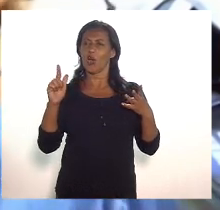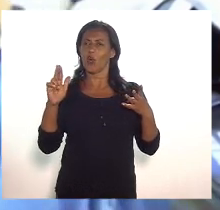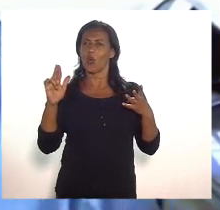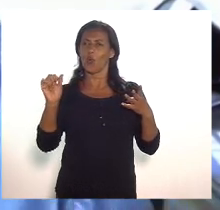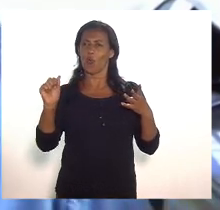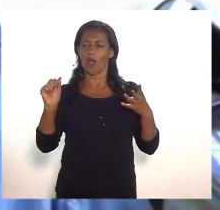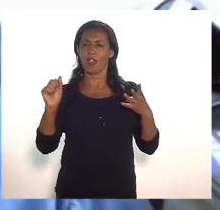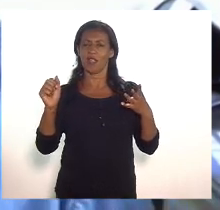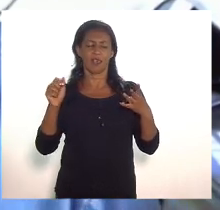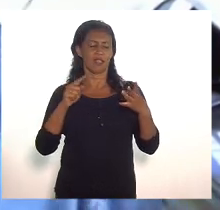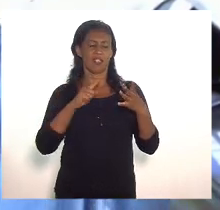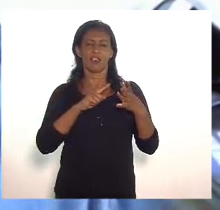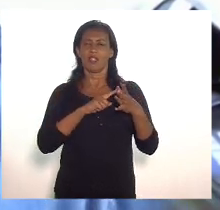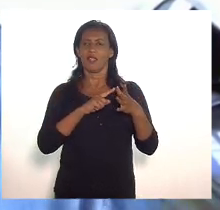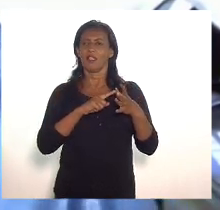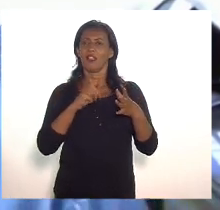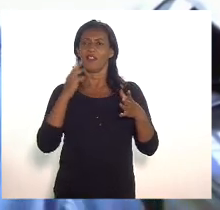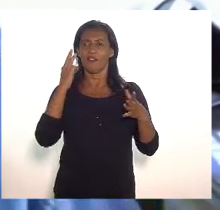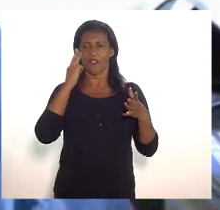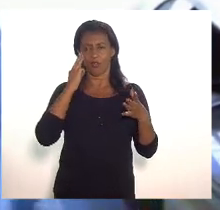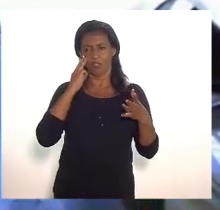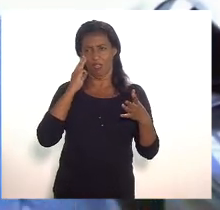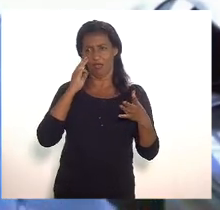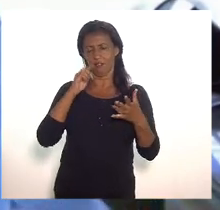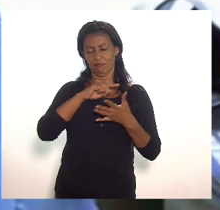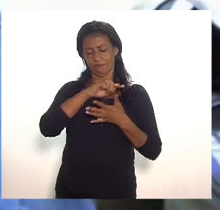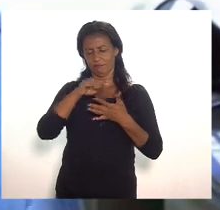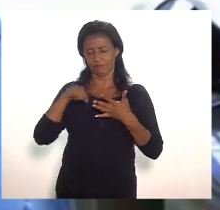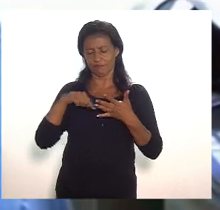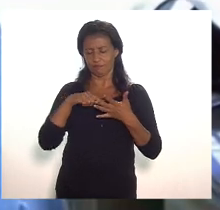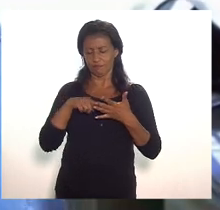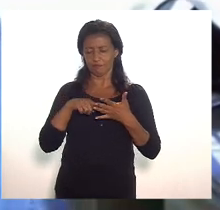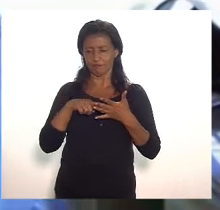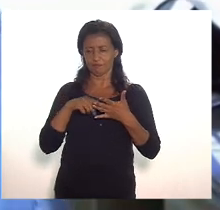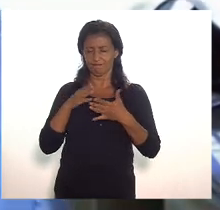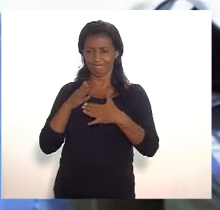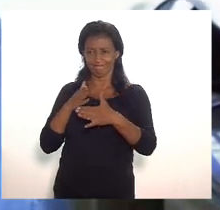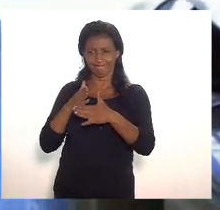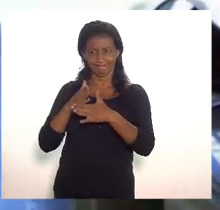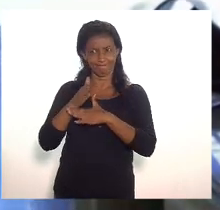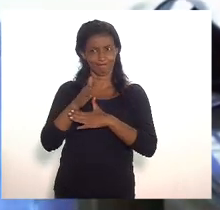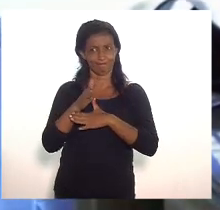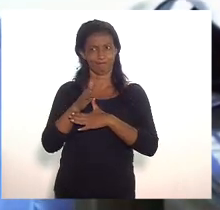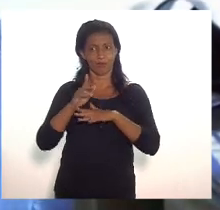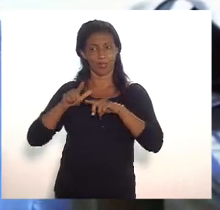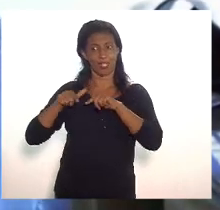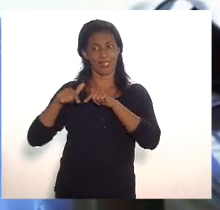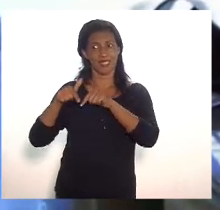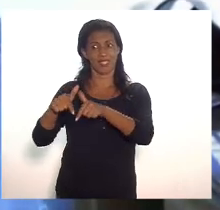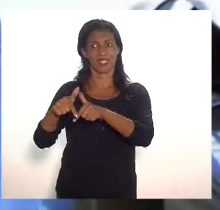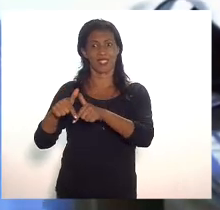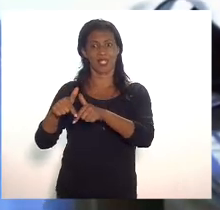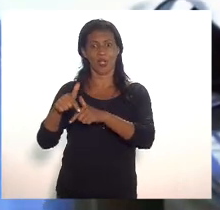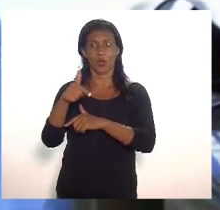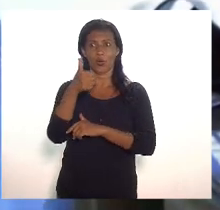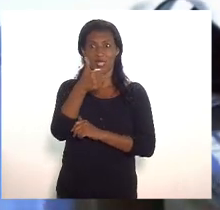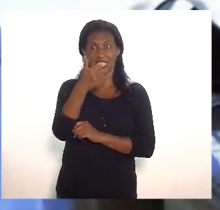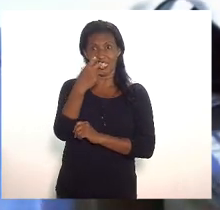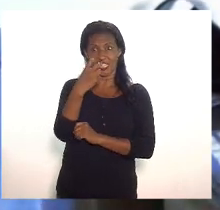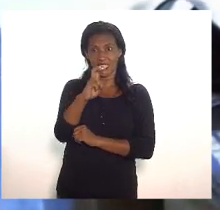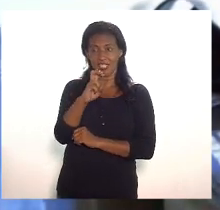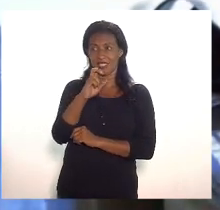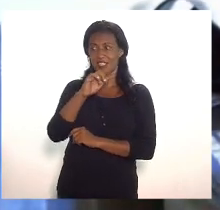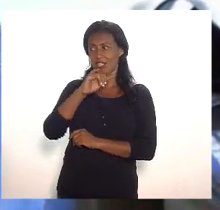o deputado Valdeque Carneiro, já falei o nome dele, entramos com uma ação direta de inconstitucionalidade em 15 de